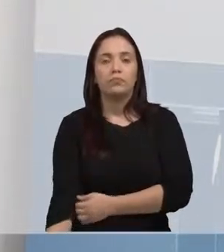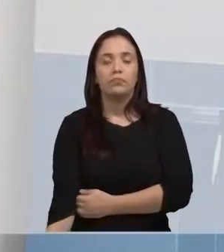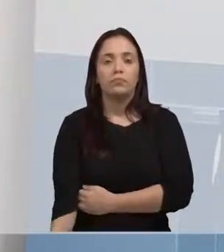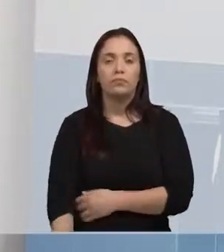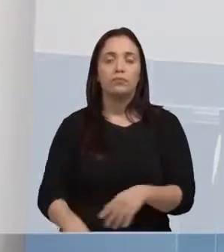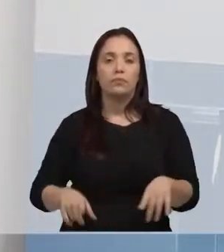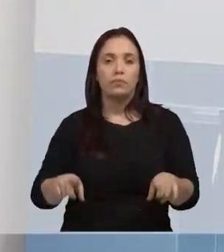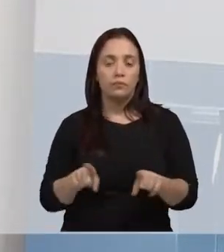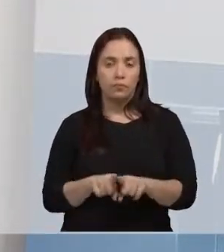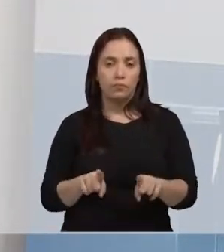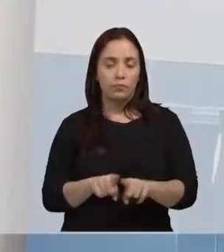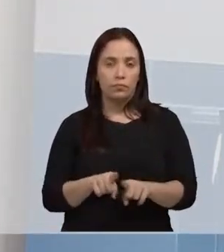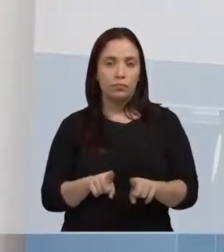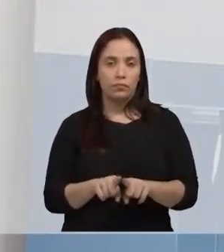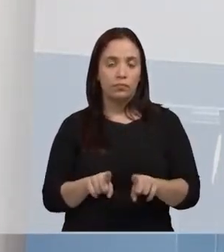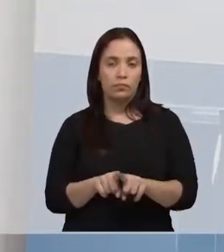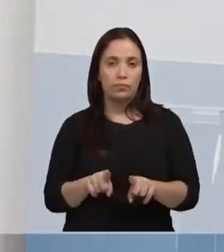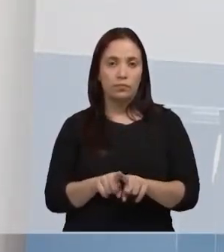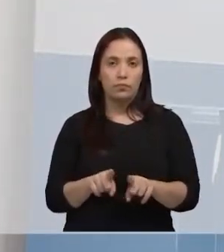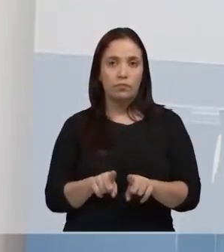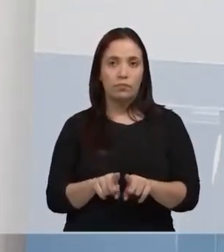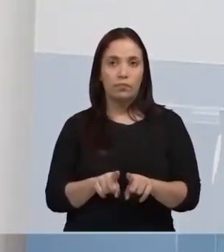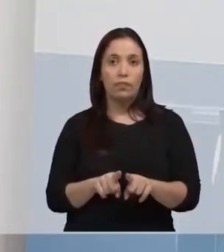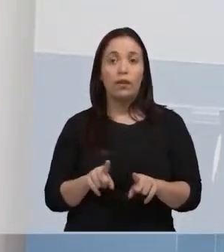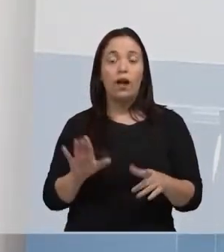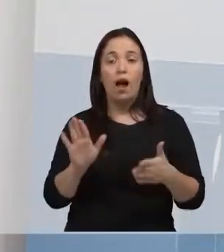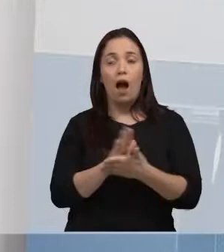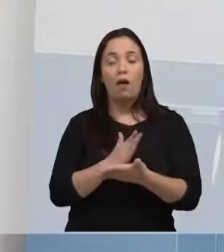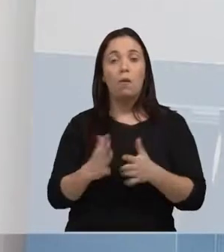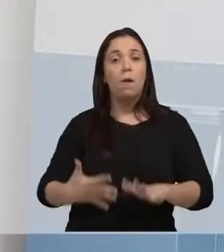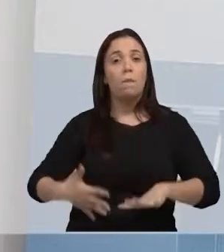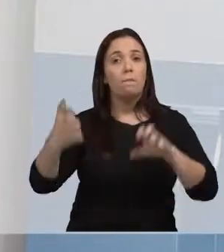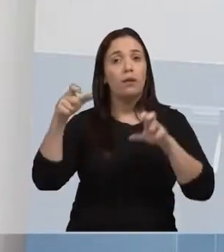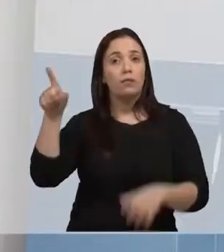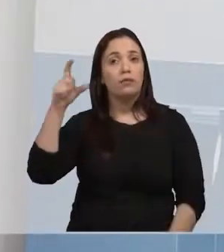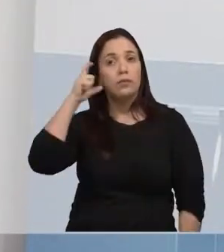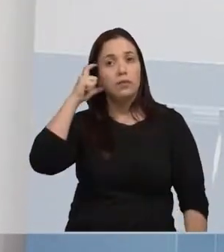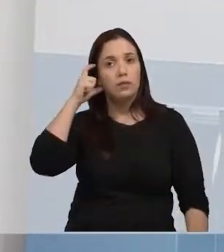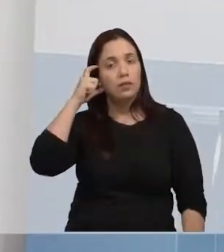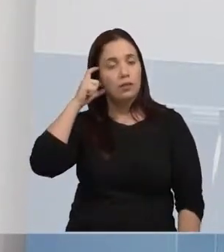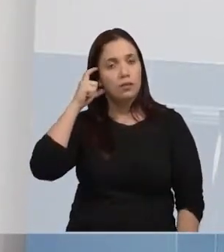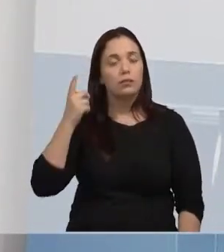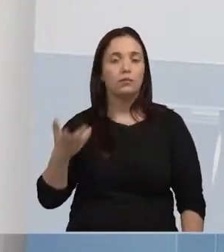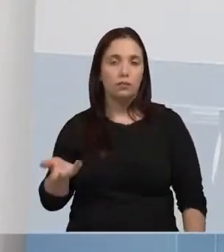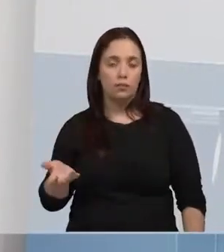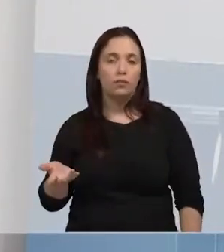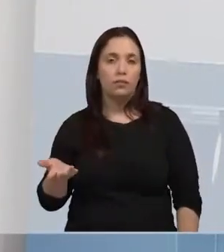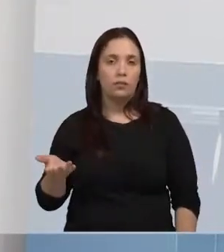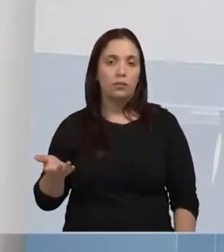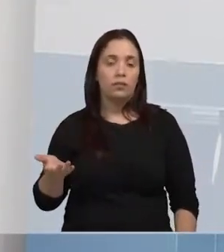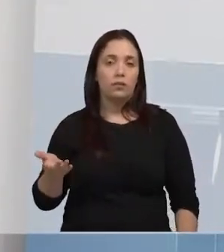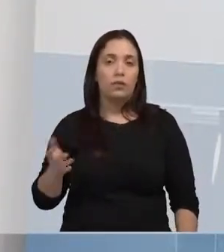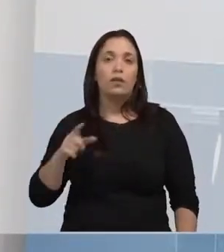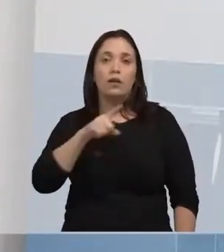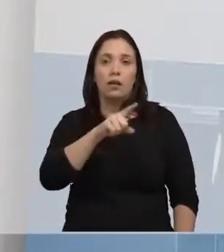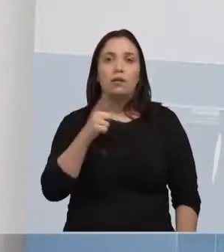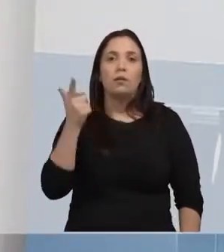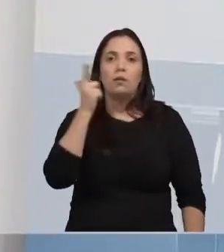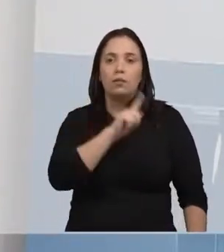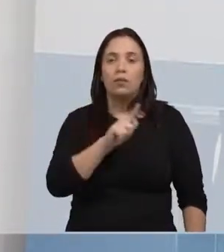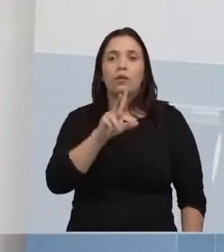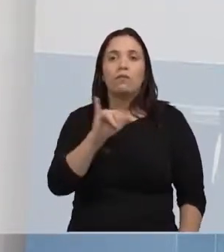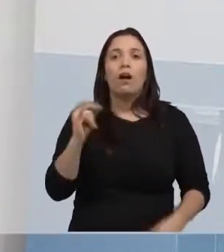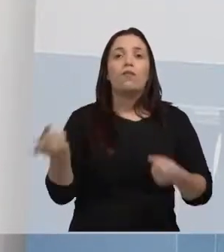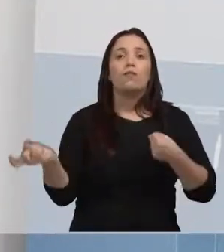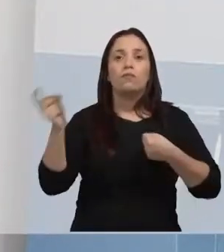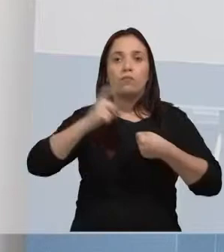na realidade, não brigou com ele, brigou com Cid Gomes. Com Cid Gomes, tá certo? E muito pelo contrário, ele conseguiu, parece que vai conseguir trazer